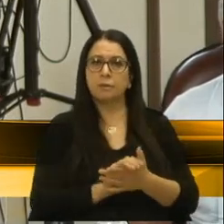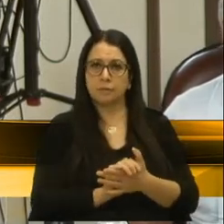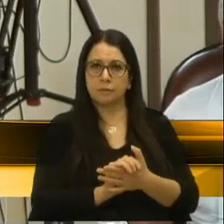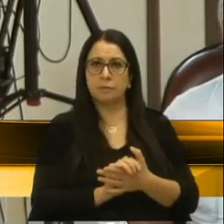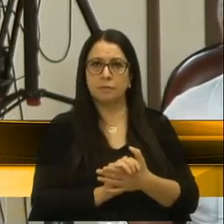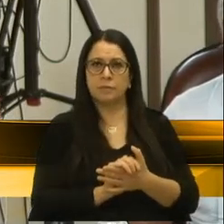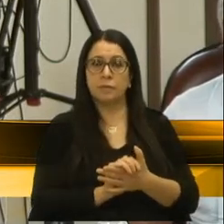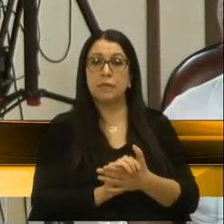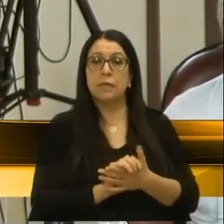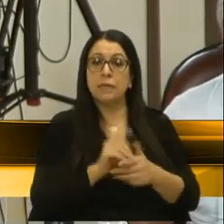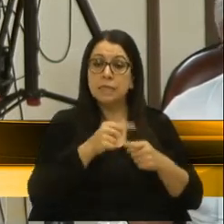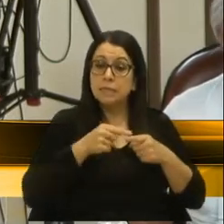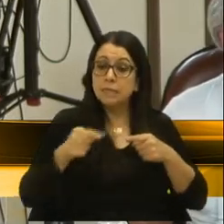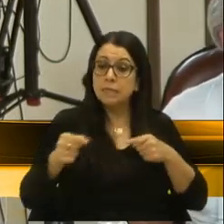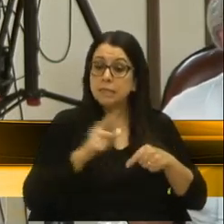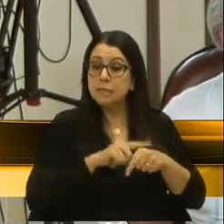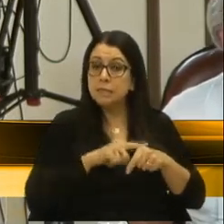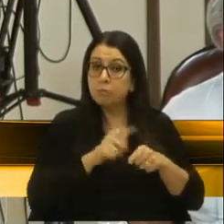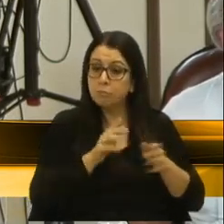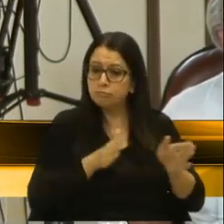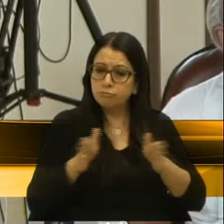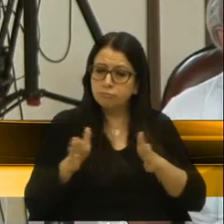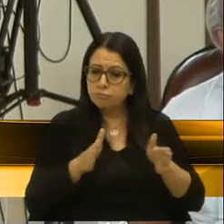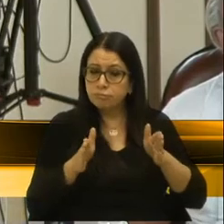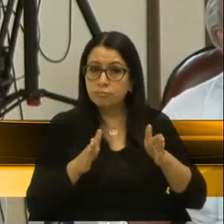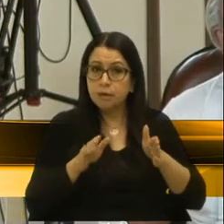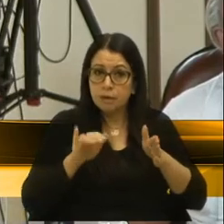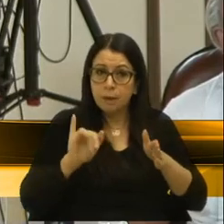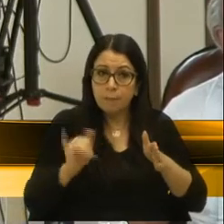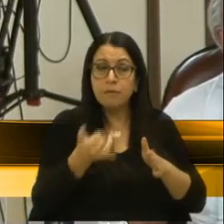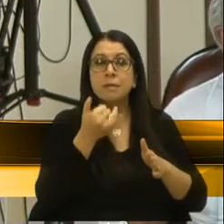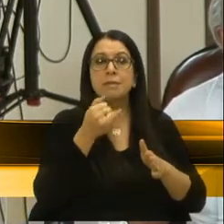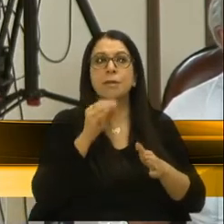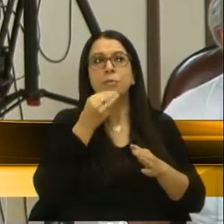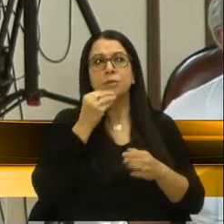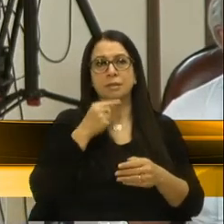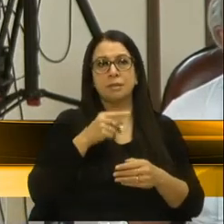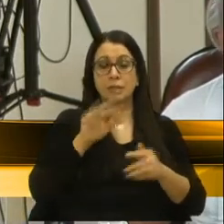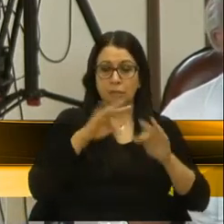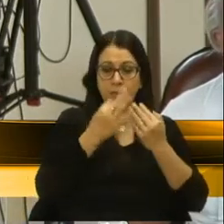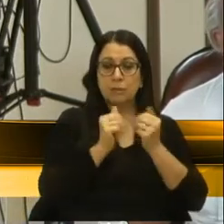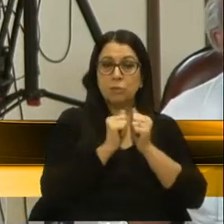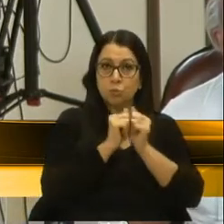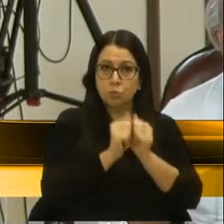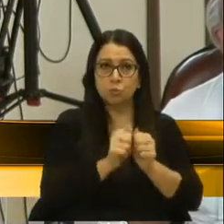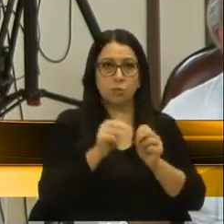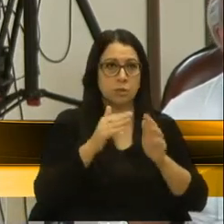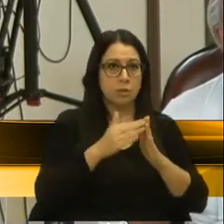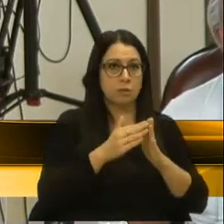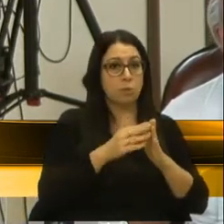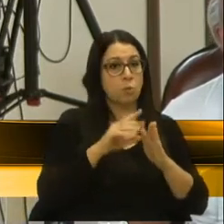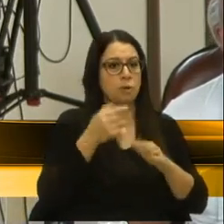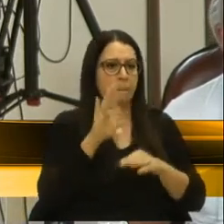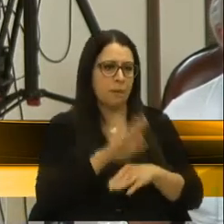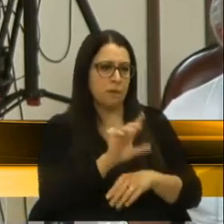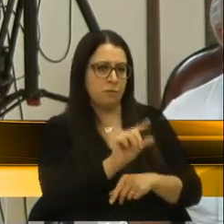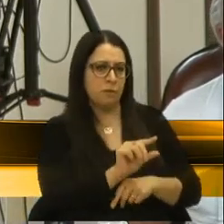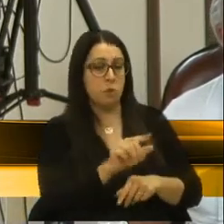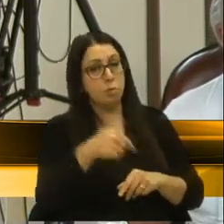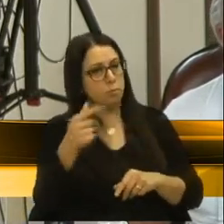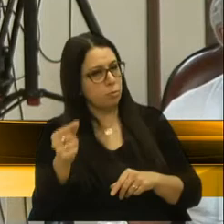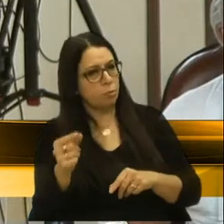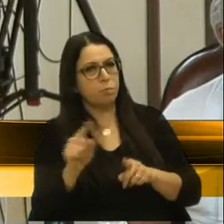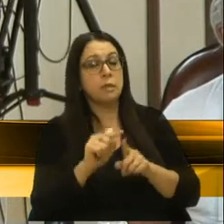de, nesse período, a gente aproveitar a oportunidade que as famílias estão juntas em casa, algumas mais, outras menos,